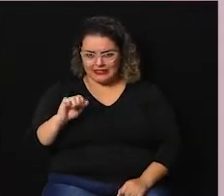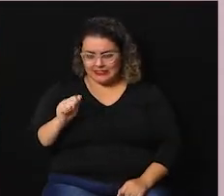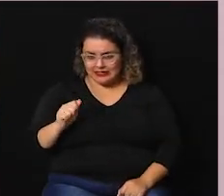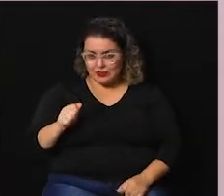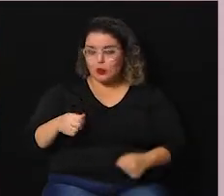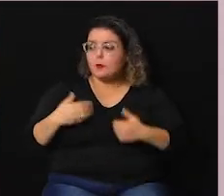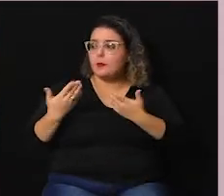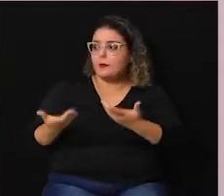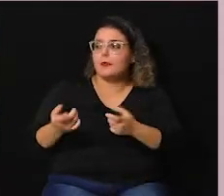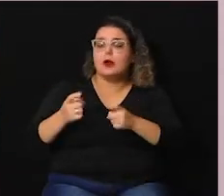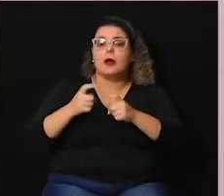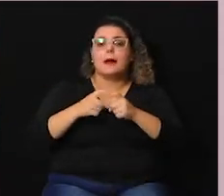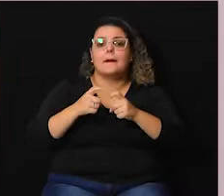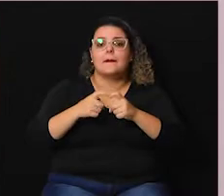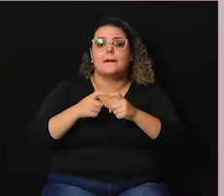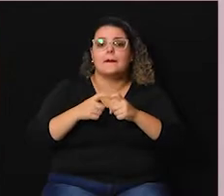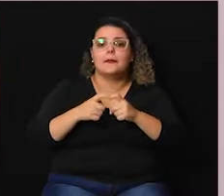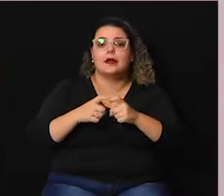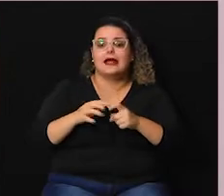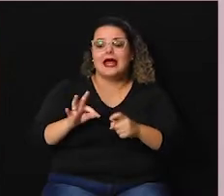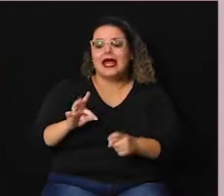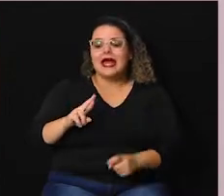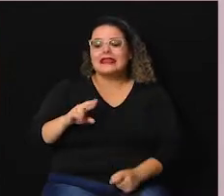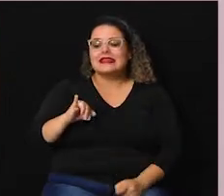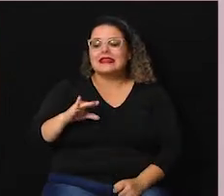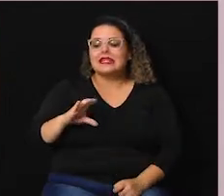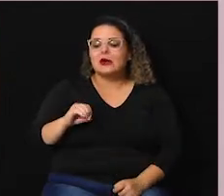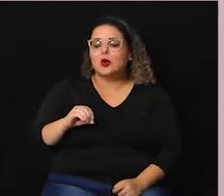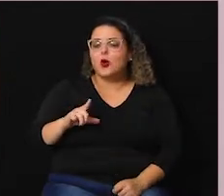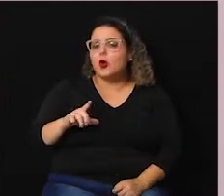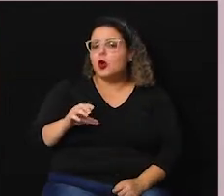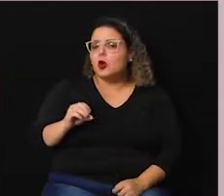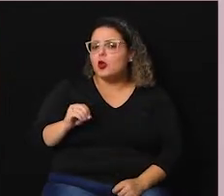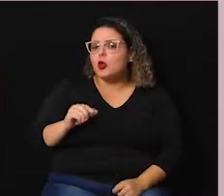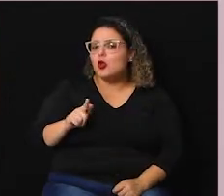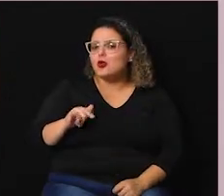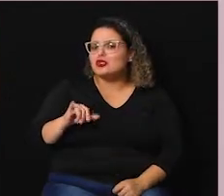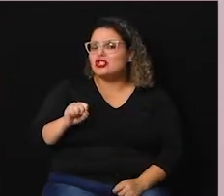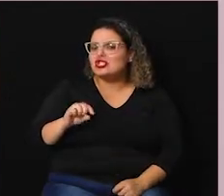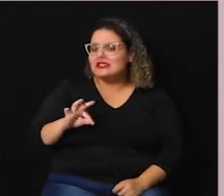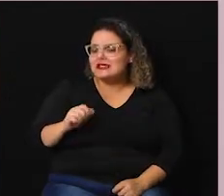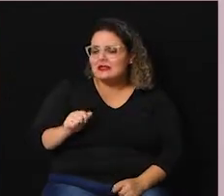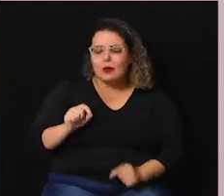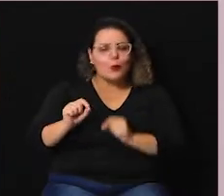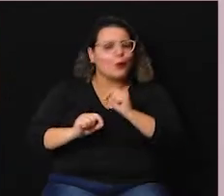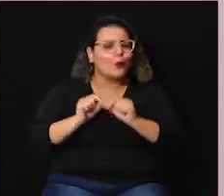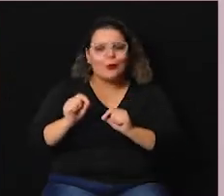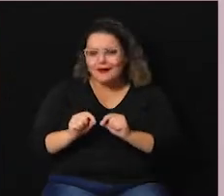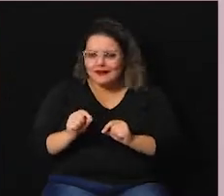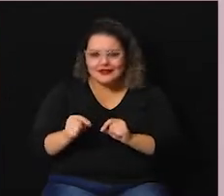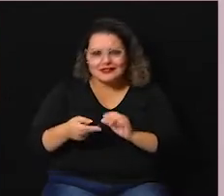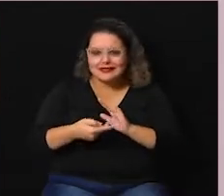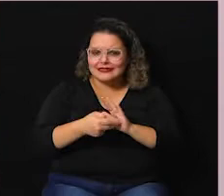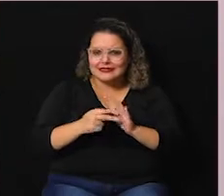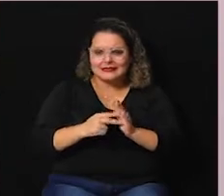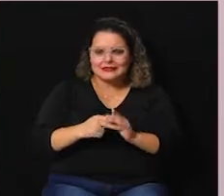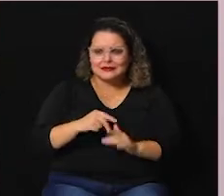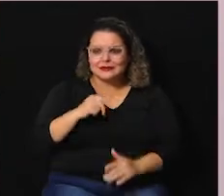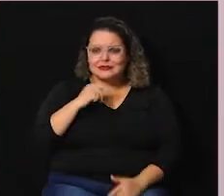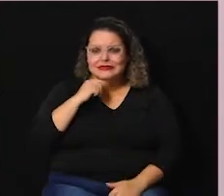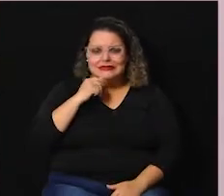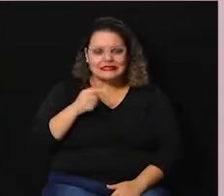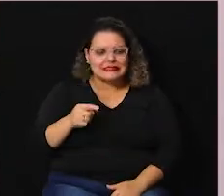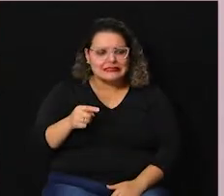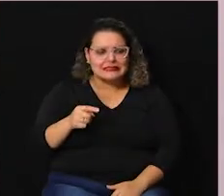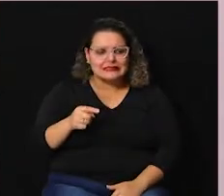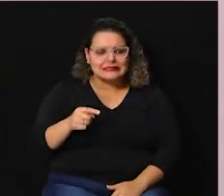apresentei o senhor como médico e tricologista. O que é tricologista para ninguém que está assistindo a gente